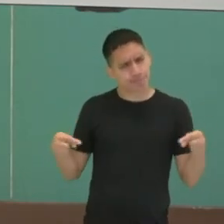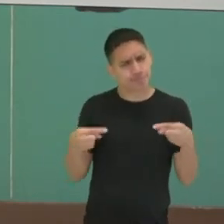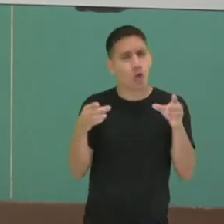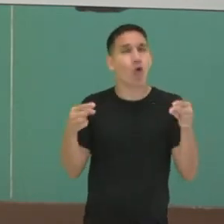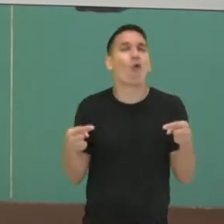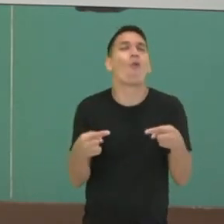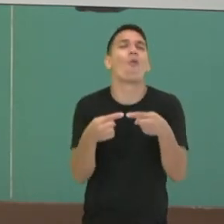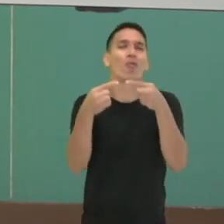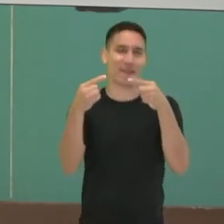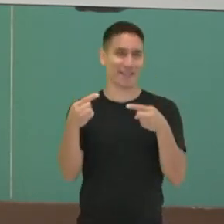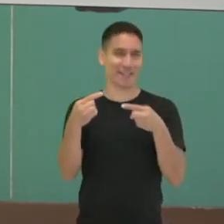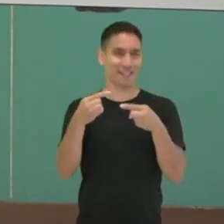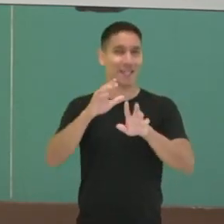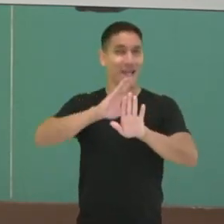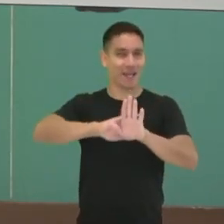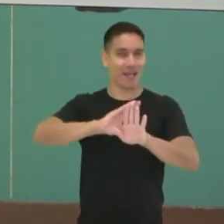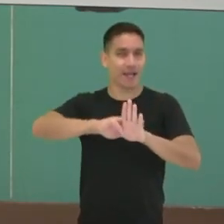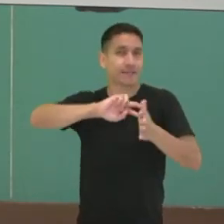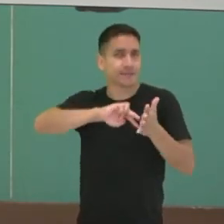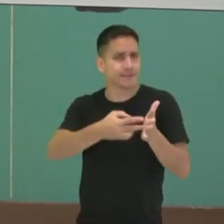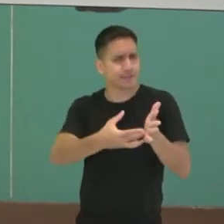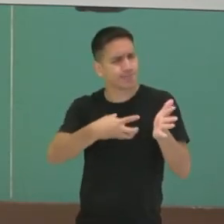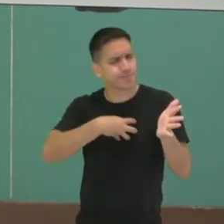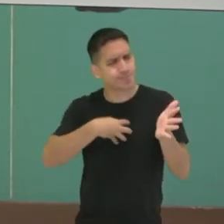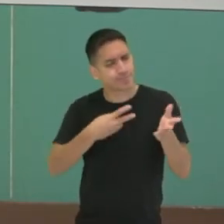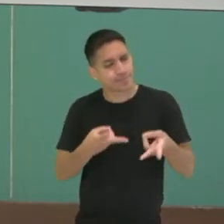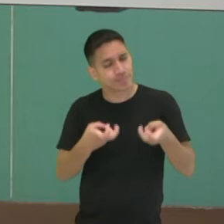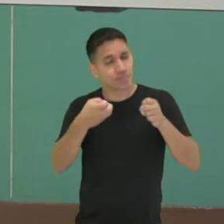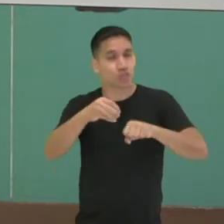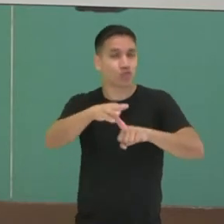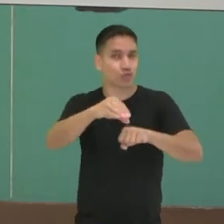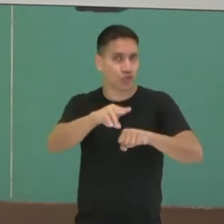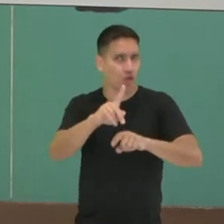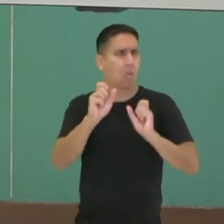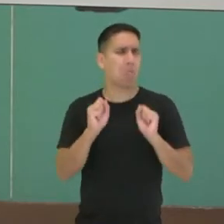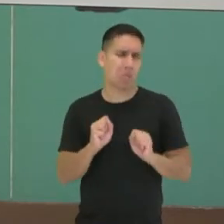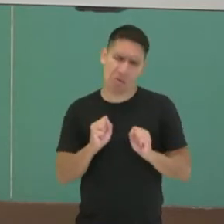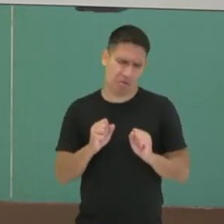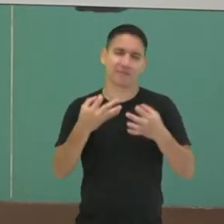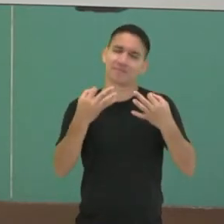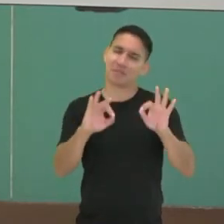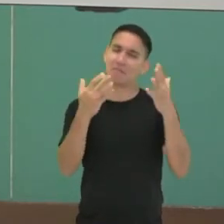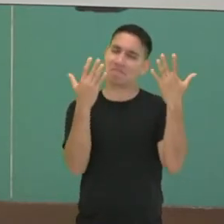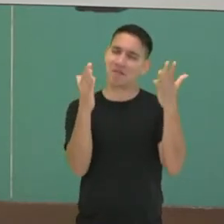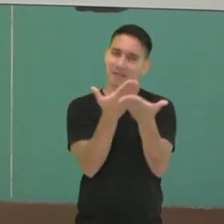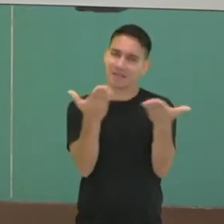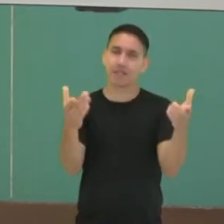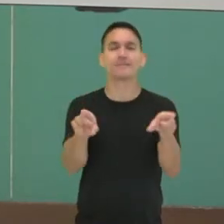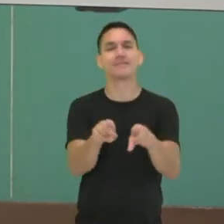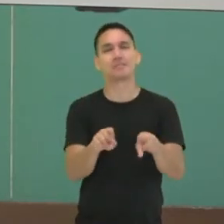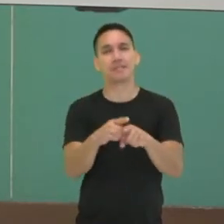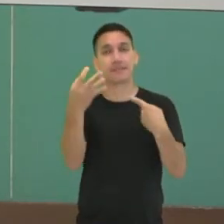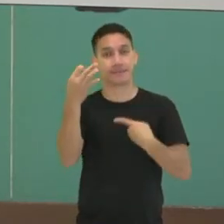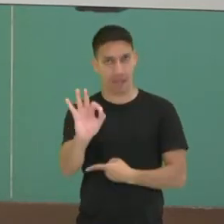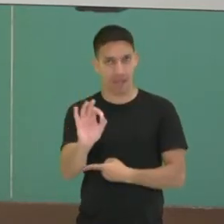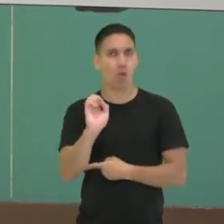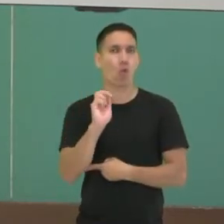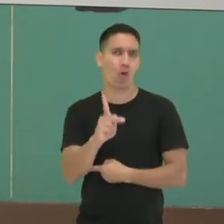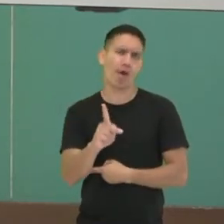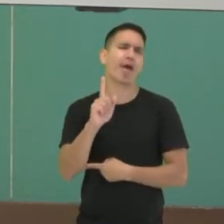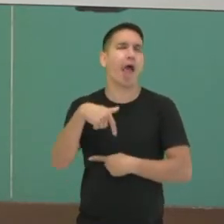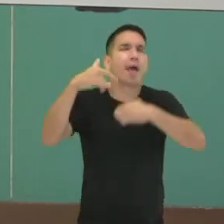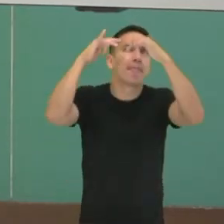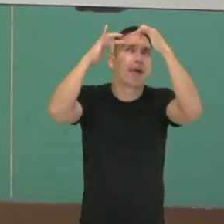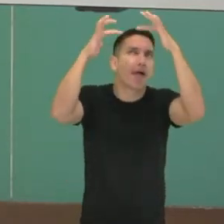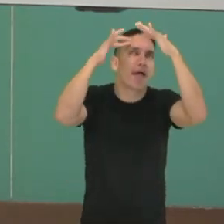né, produz o mesmo sentido desse que eu vou apresentar como sugestão de resposta, parabéns, vocês também acertaram, fizeram aí uma